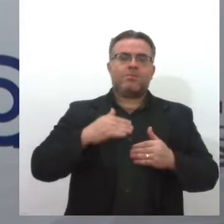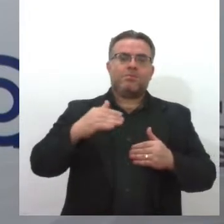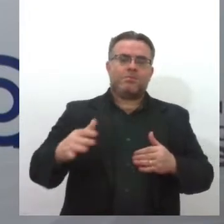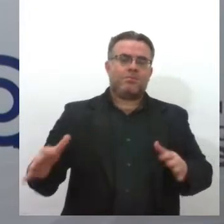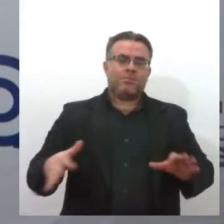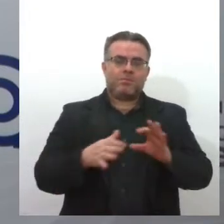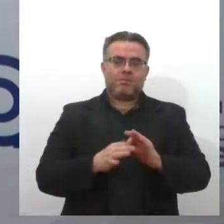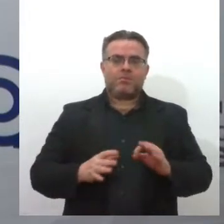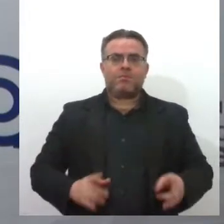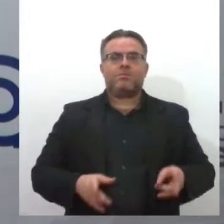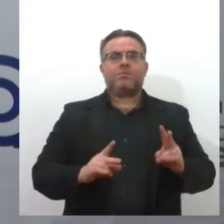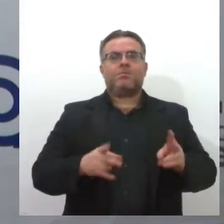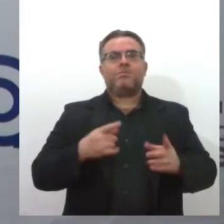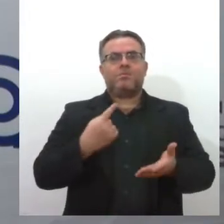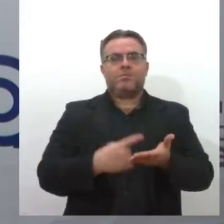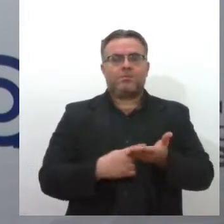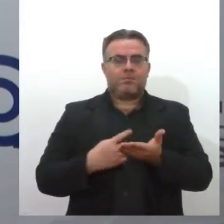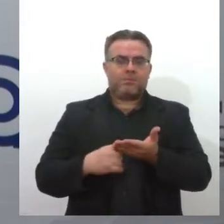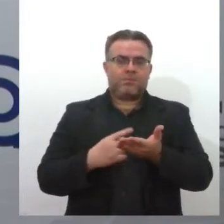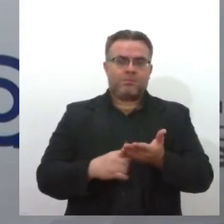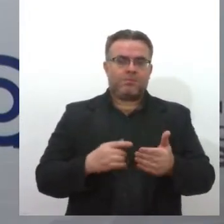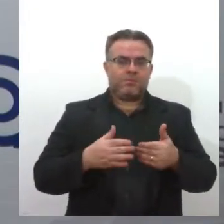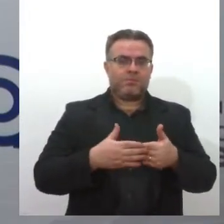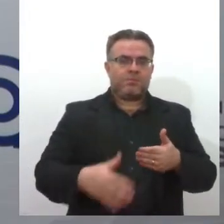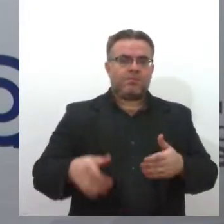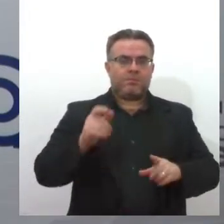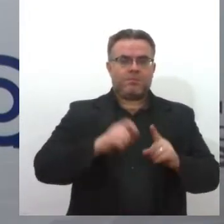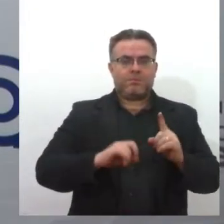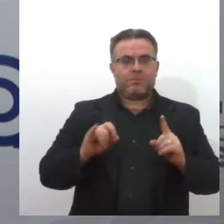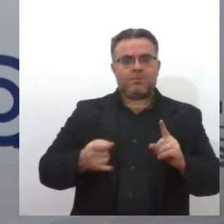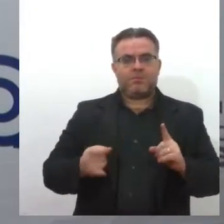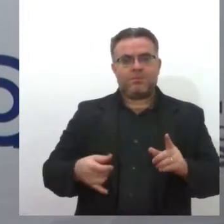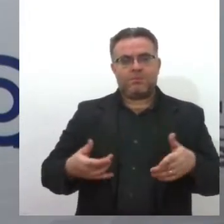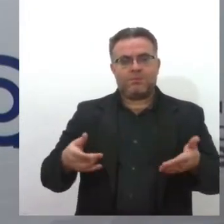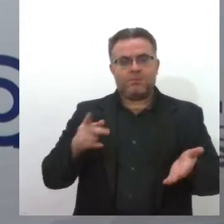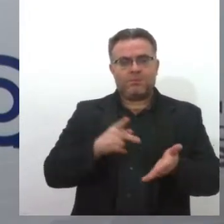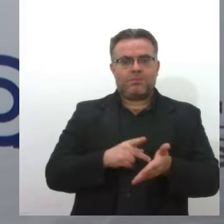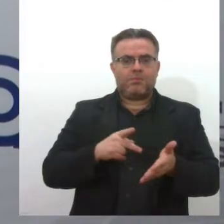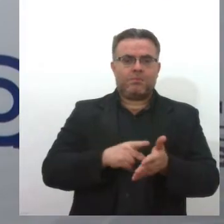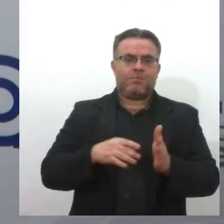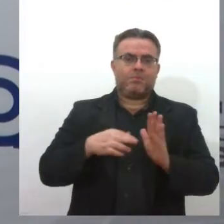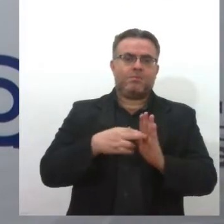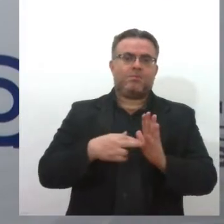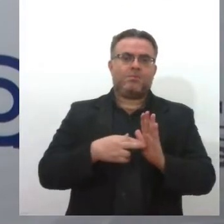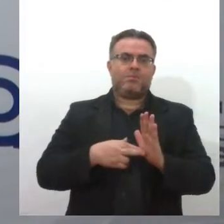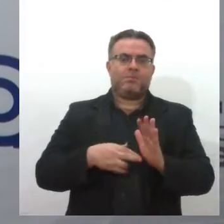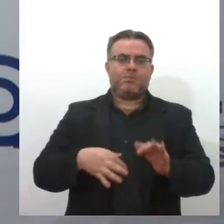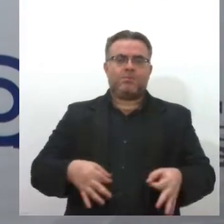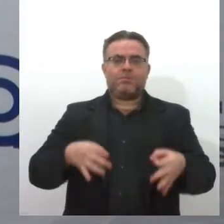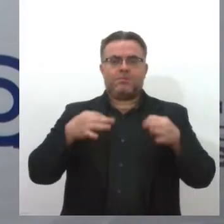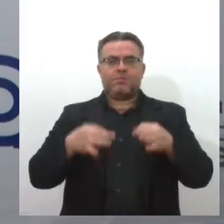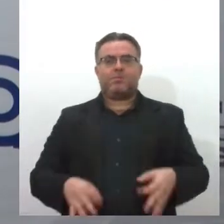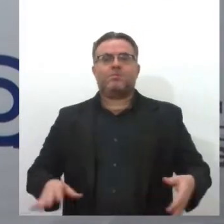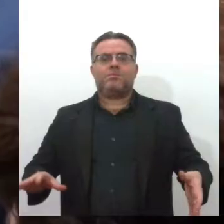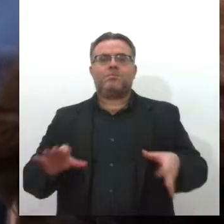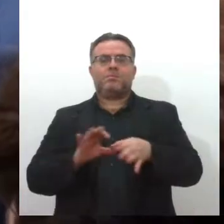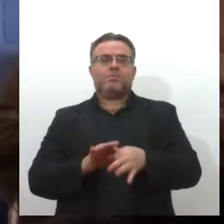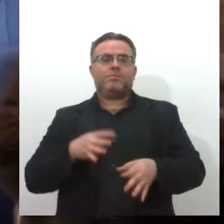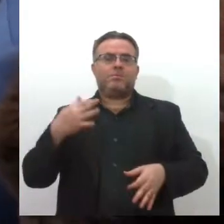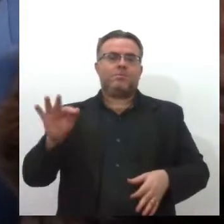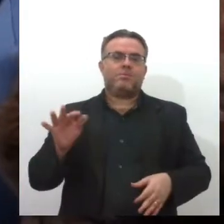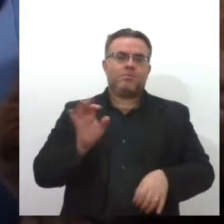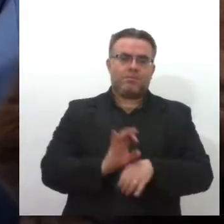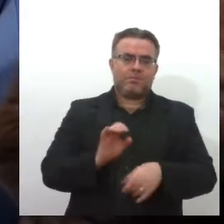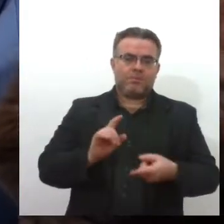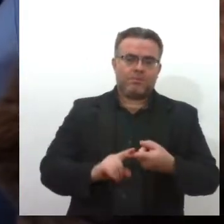continuar produzindo seus efeitos a partir de janeiro, não mais como convênio, mas agora como norma, como regulamentação federal e estadual. Além